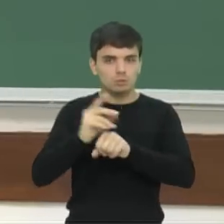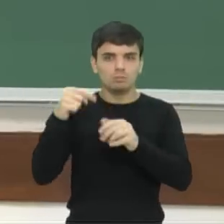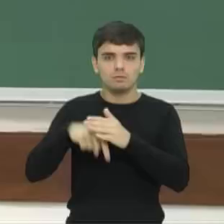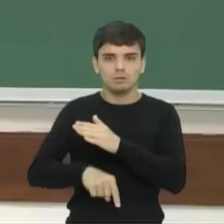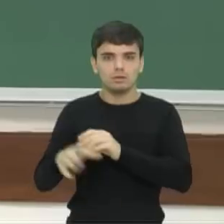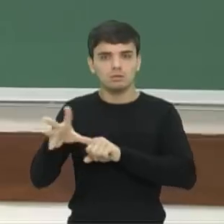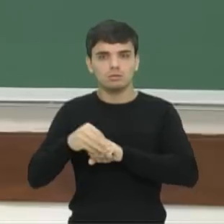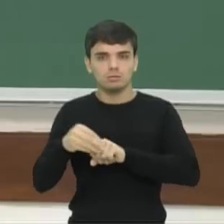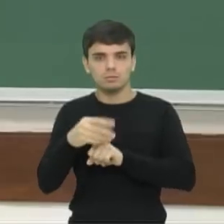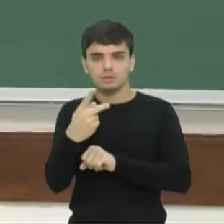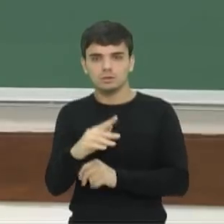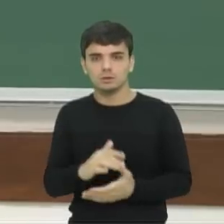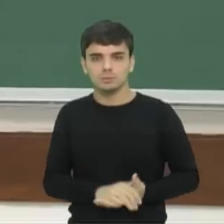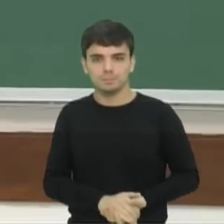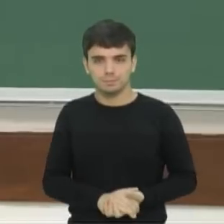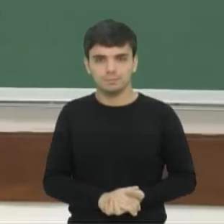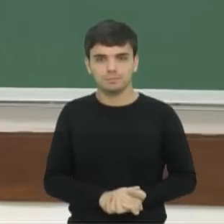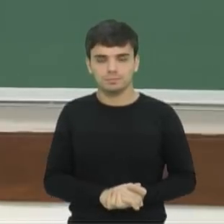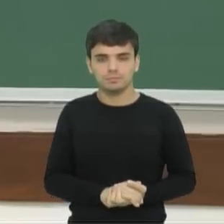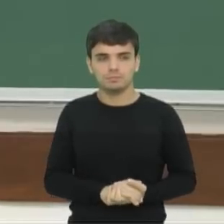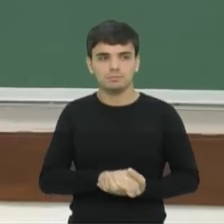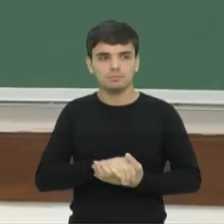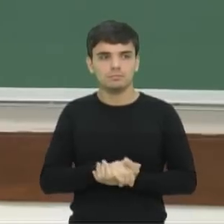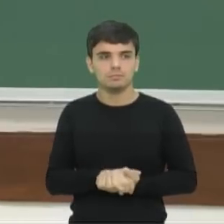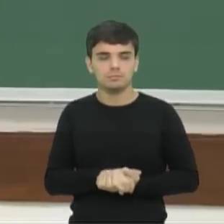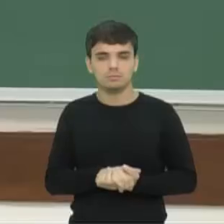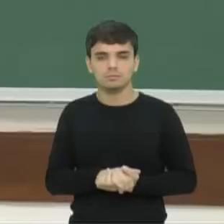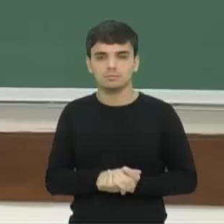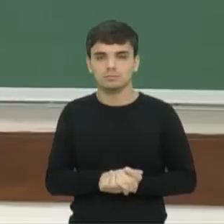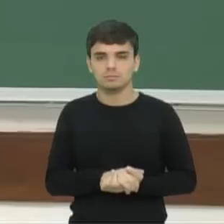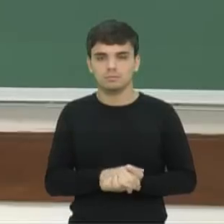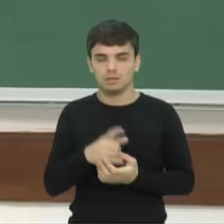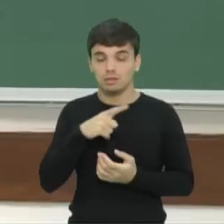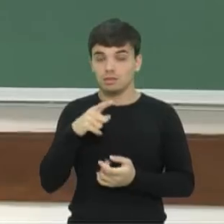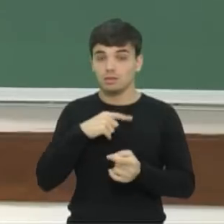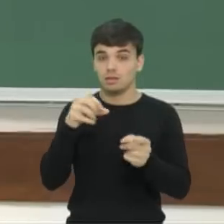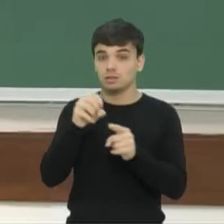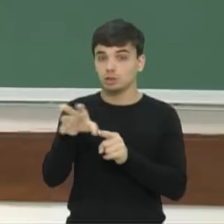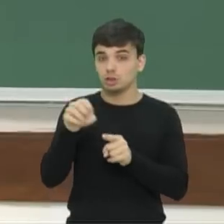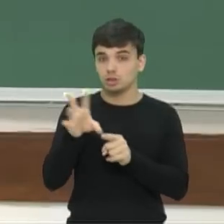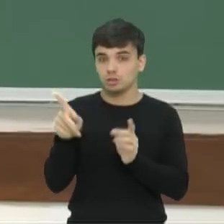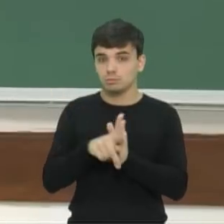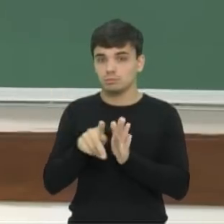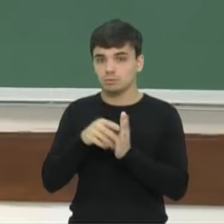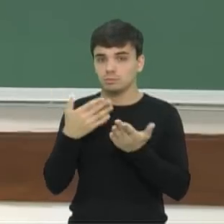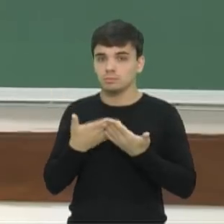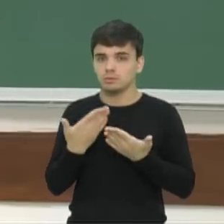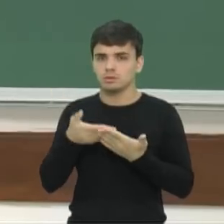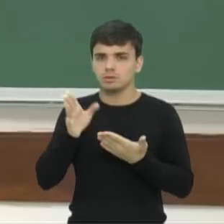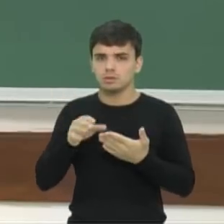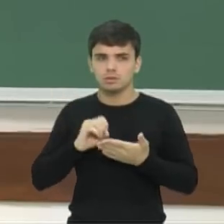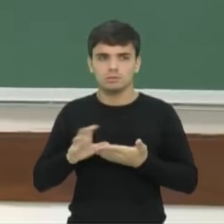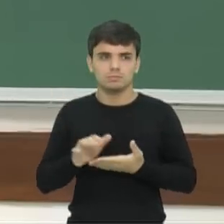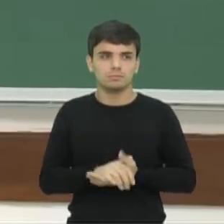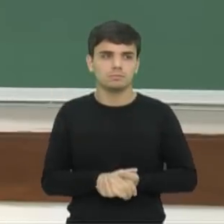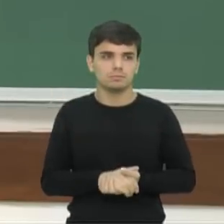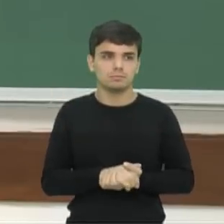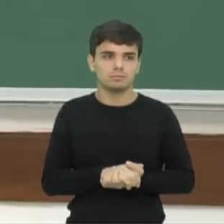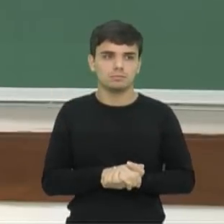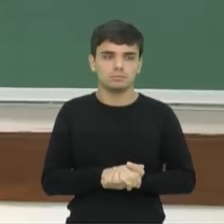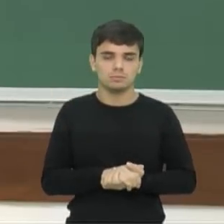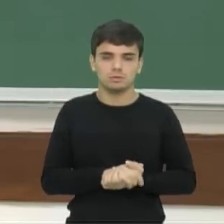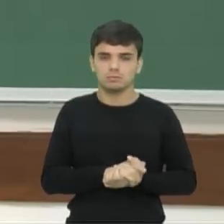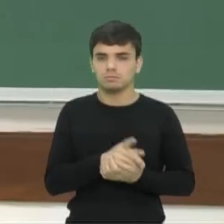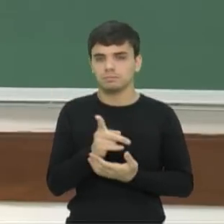mais o conhecimento. Então, dentro do quadro Saiba Mais. Aqui tem as dicas da nossa aula, né? Como já dei as dicas no começo, então, mas fica ali, também está